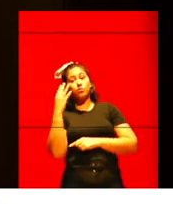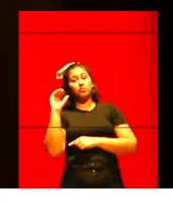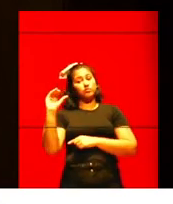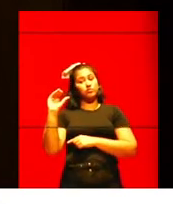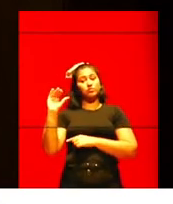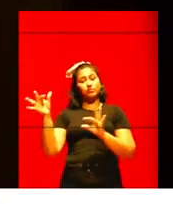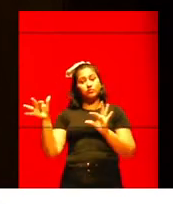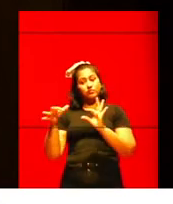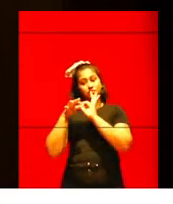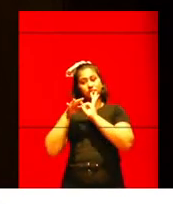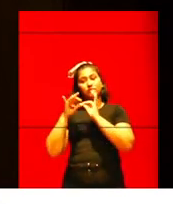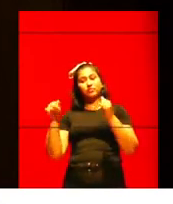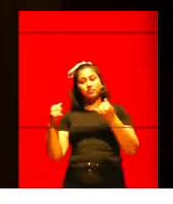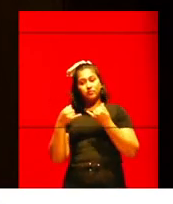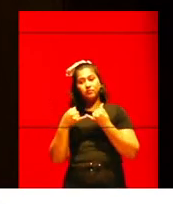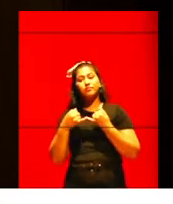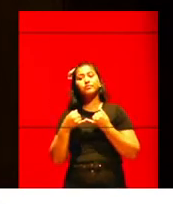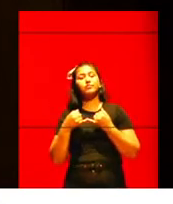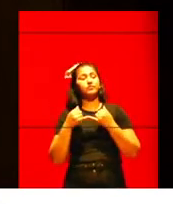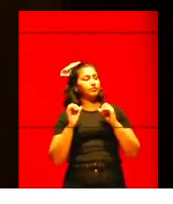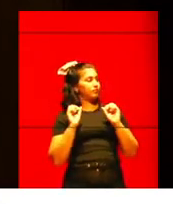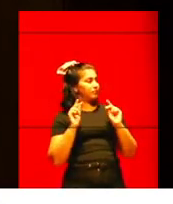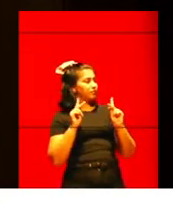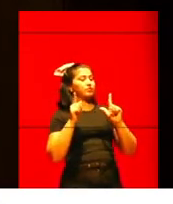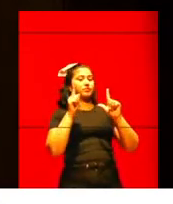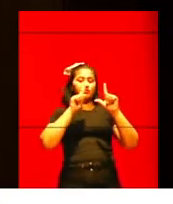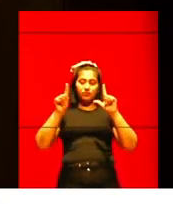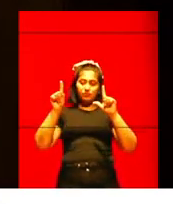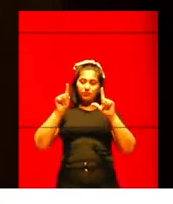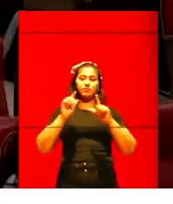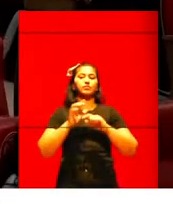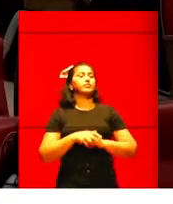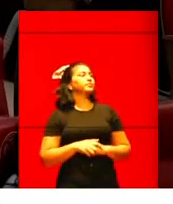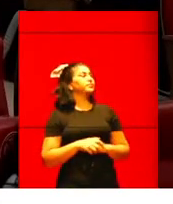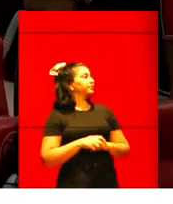ligado, certo? Passa aí para mim, por favor.